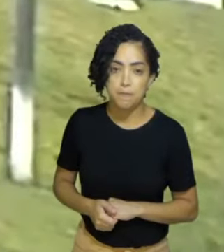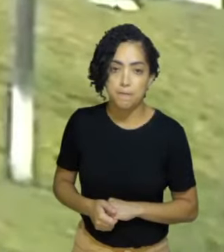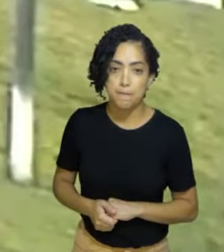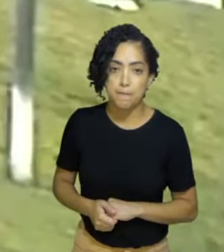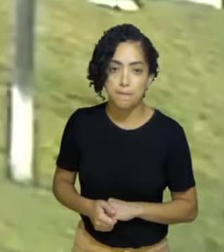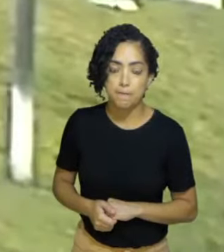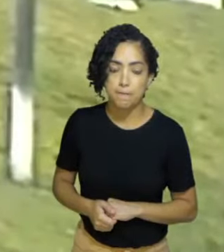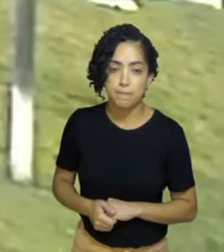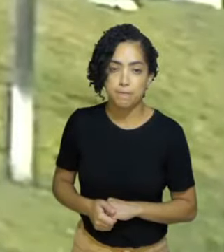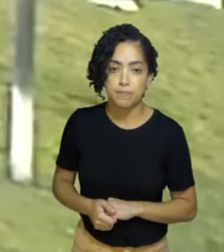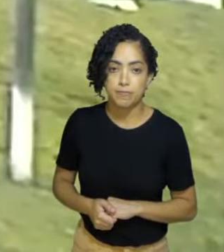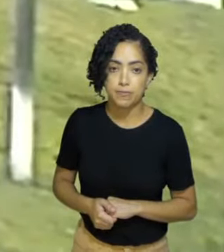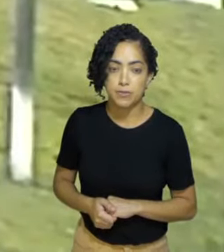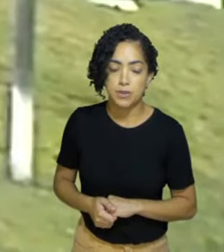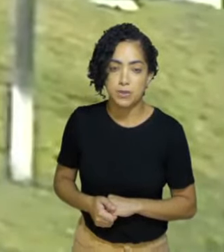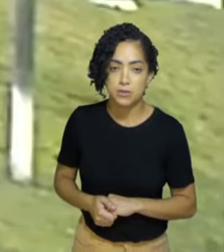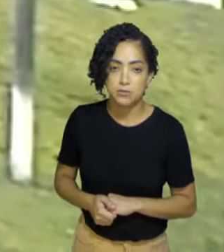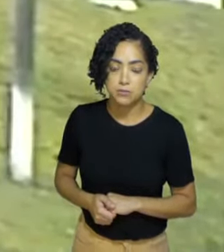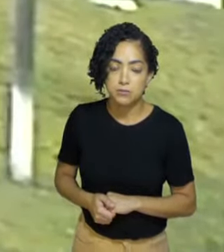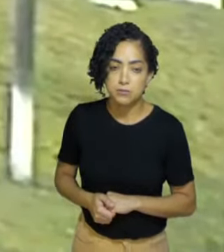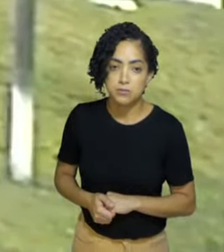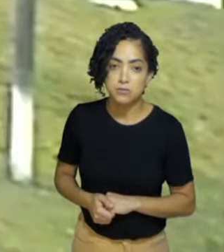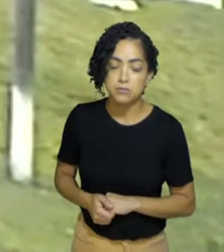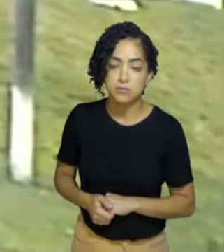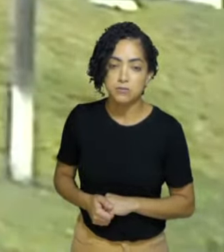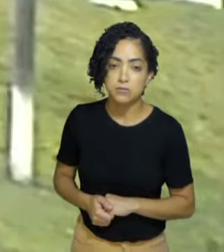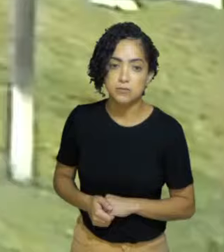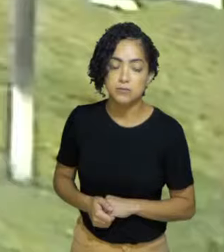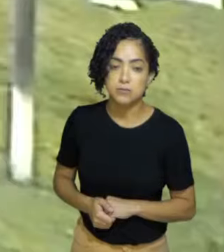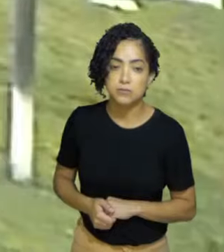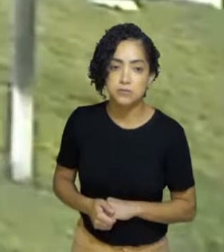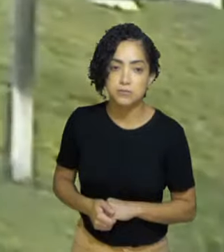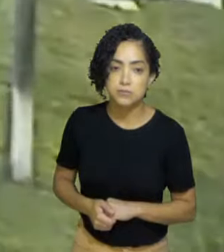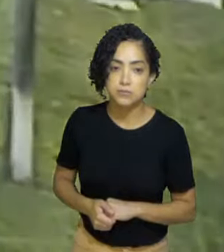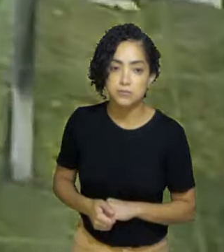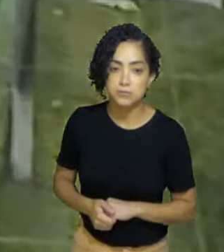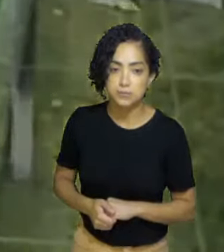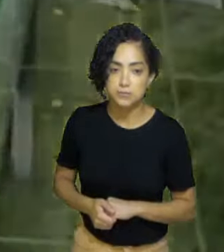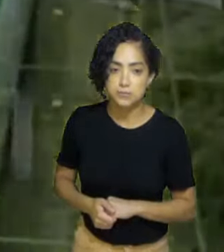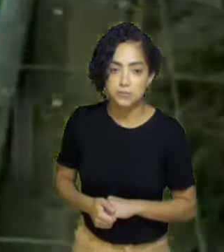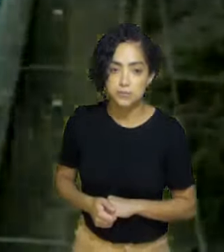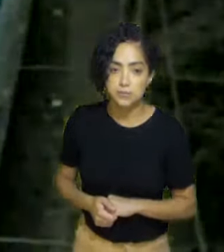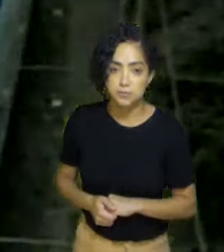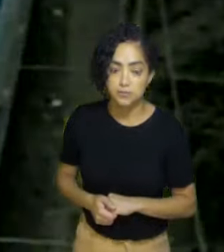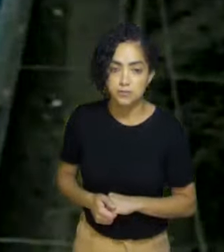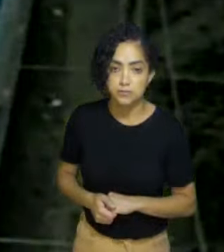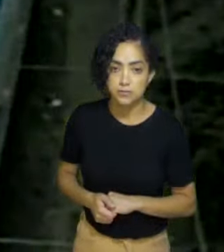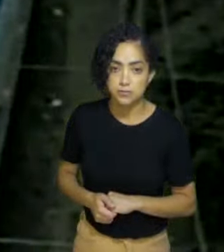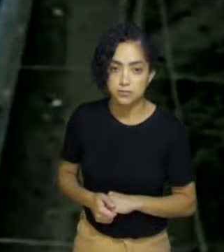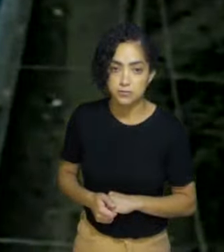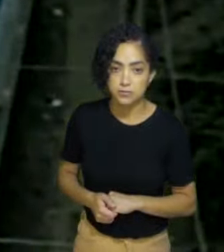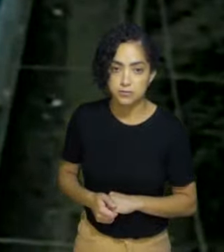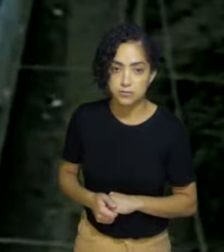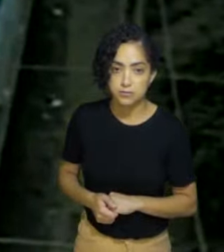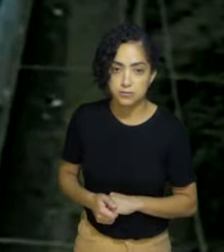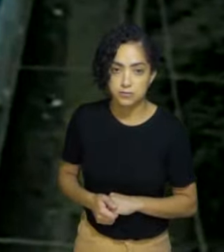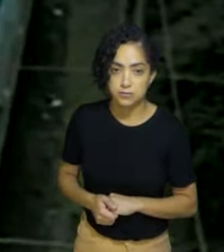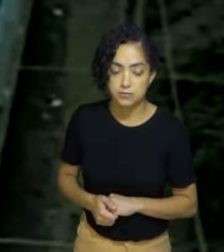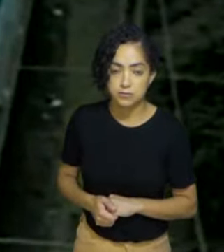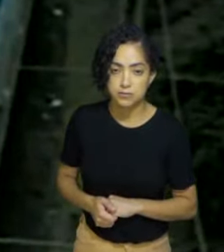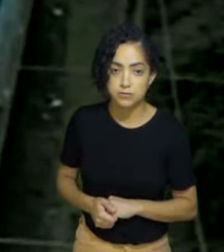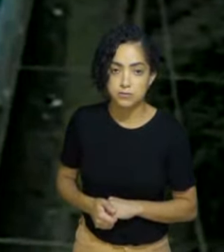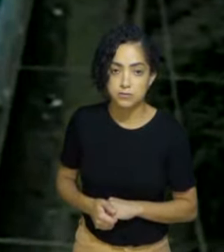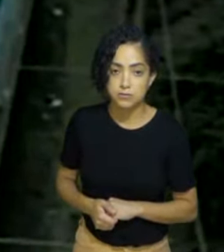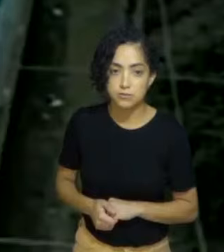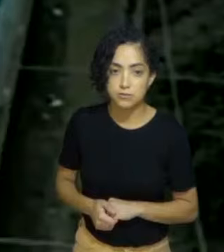Veja bem lá um caminhão, né, descendo o morro, né, a situação que